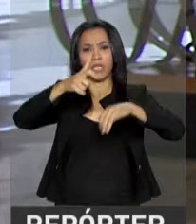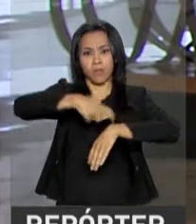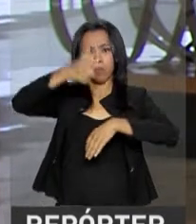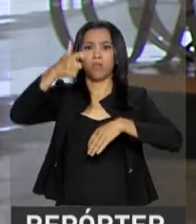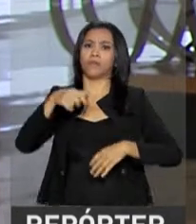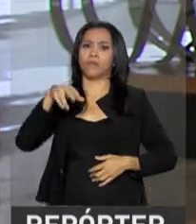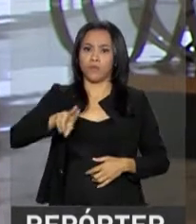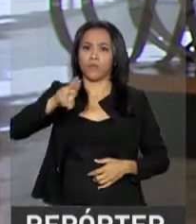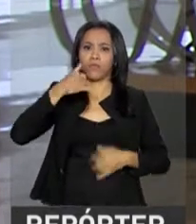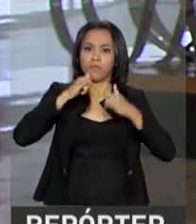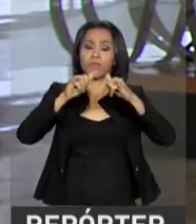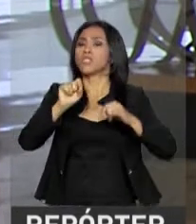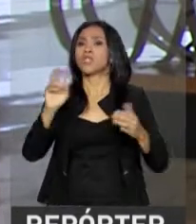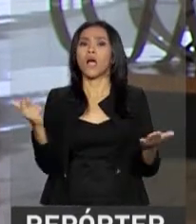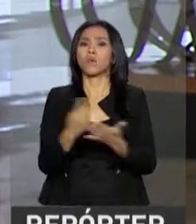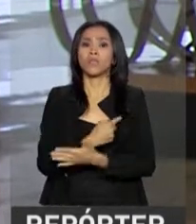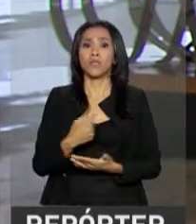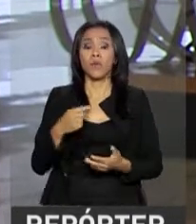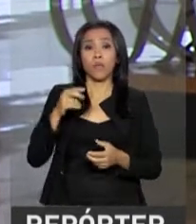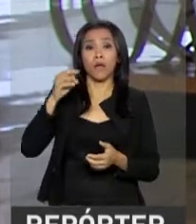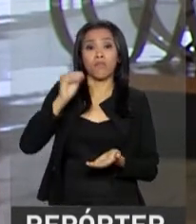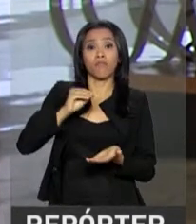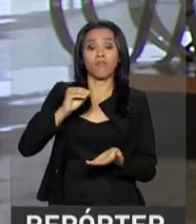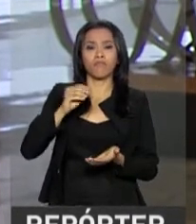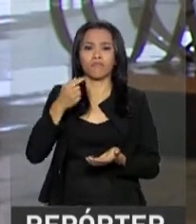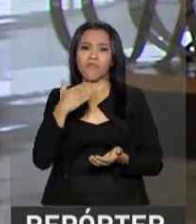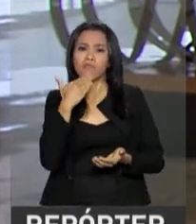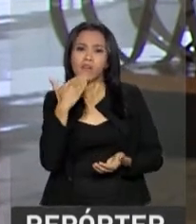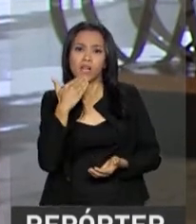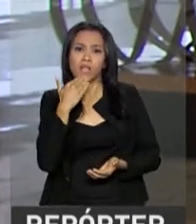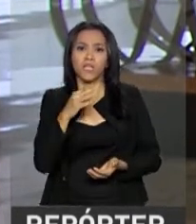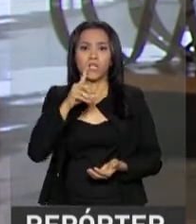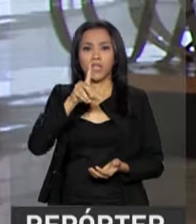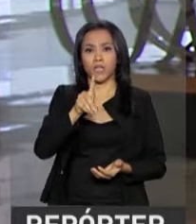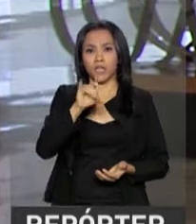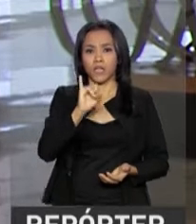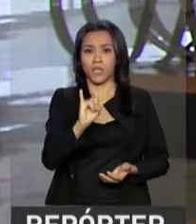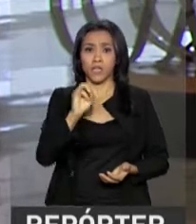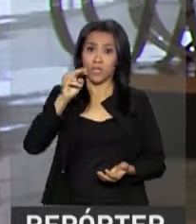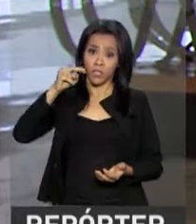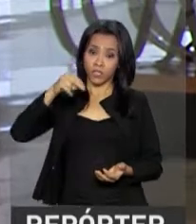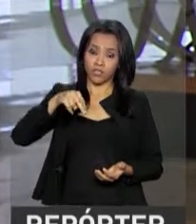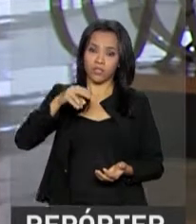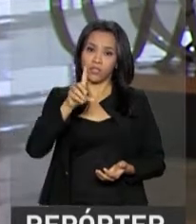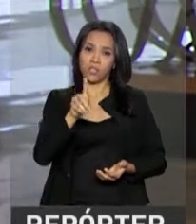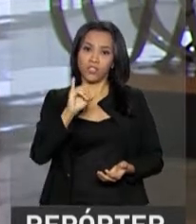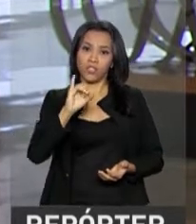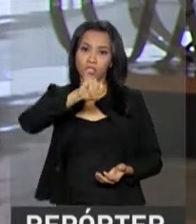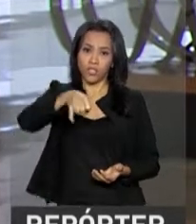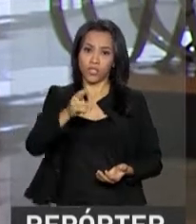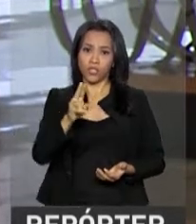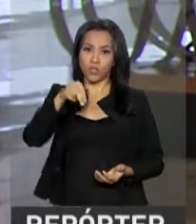teve origem na falha de um disjuntor da subestação de xingu por onde escoa para a região sudeste e